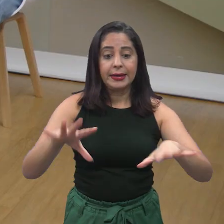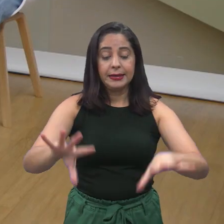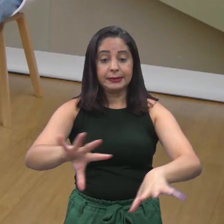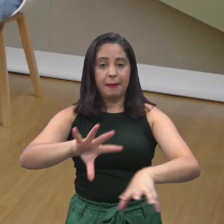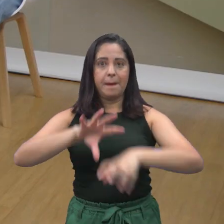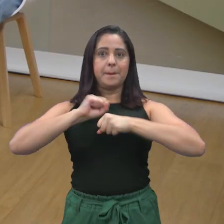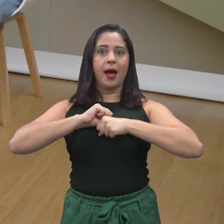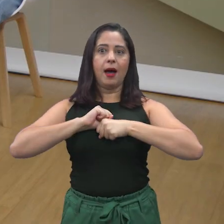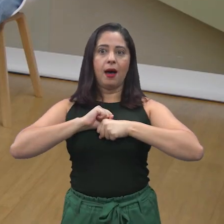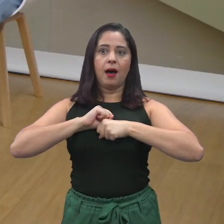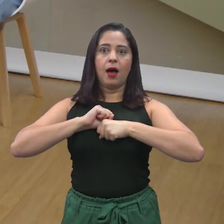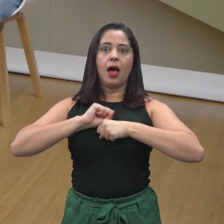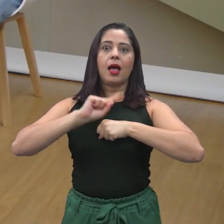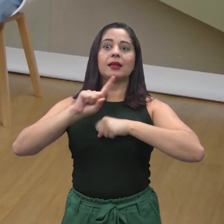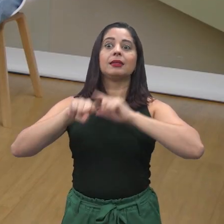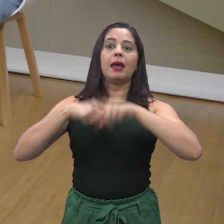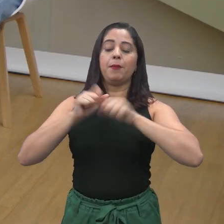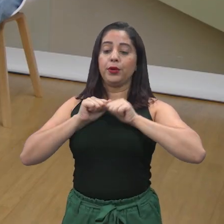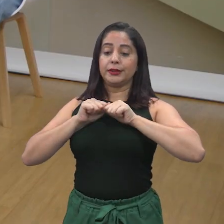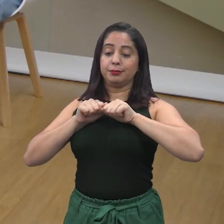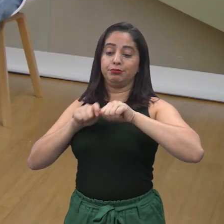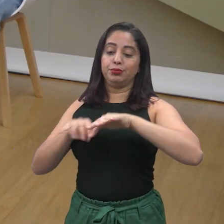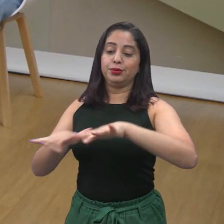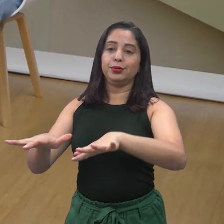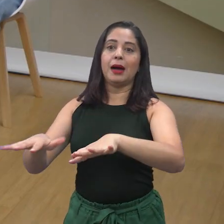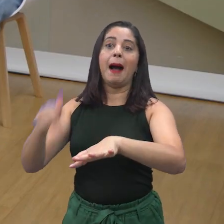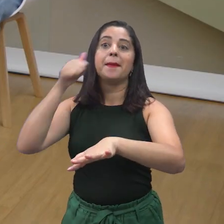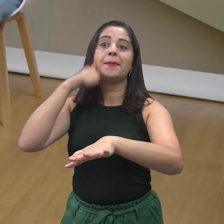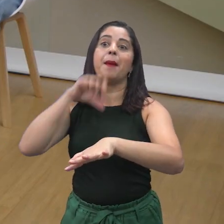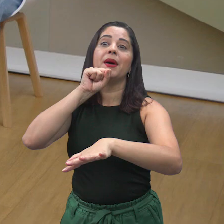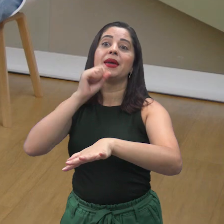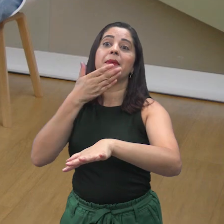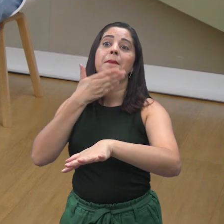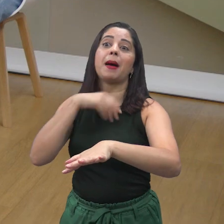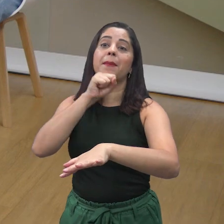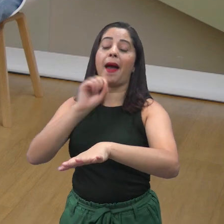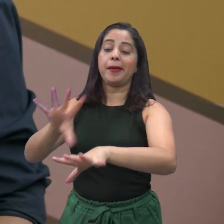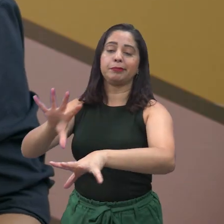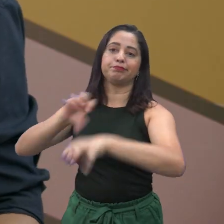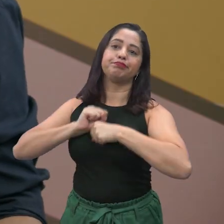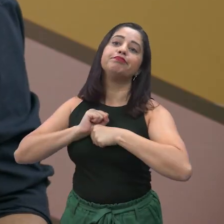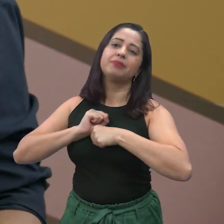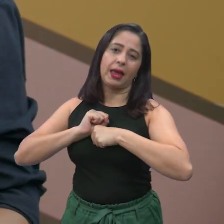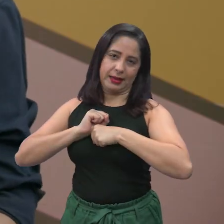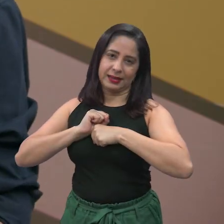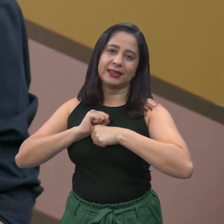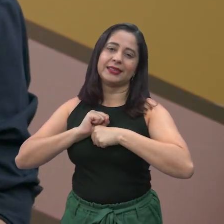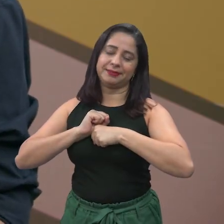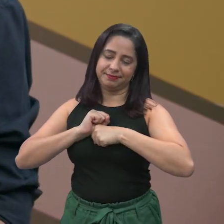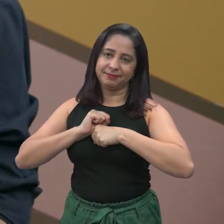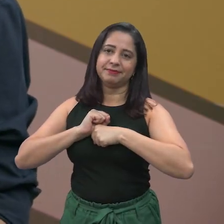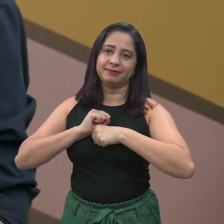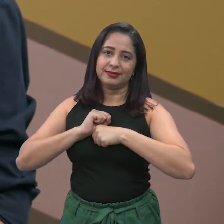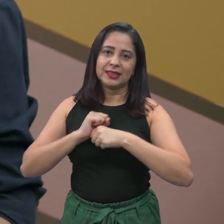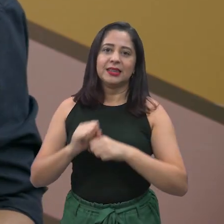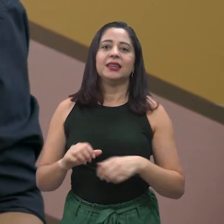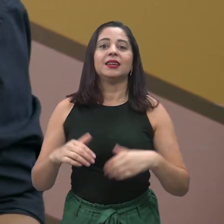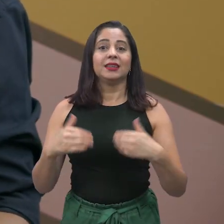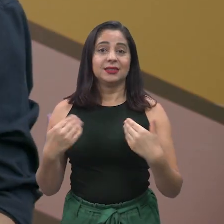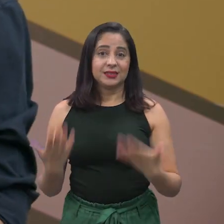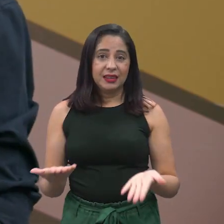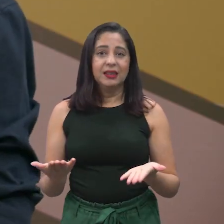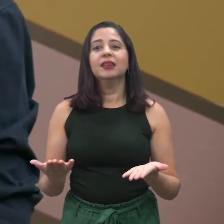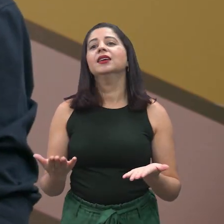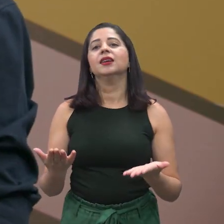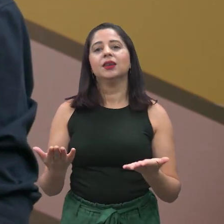né? Então, é muito comum a gente pegar um dia, atender os filhos e depois de uma semana ou duas, aí foi quem estava em contato com essas crianças, o